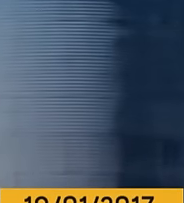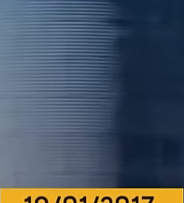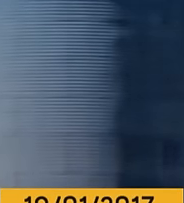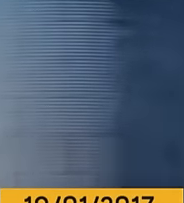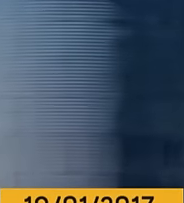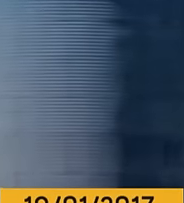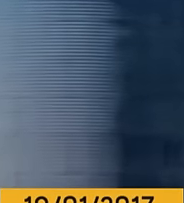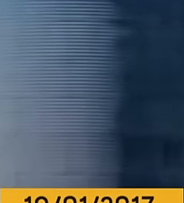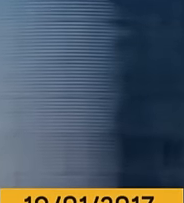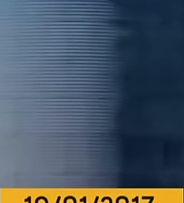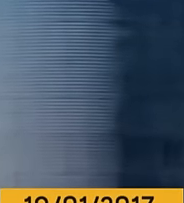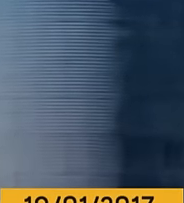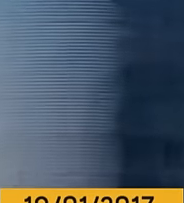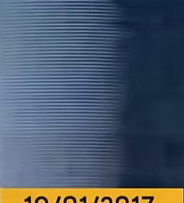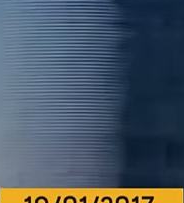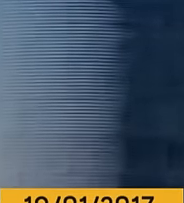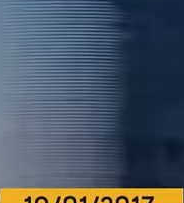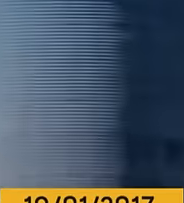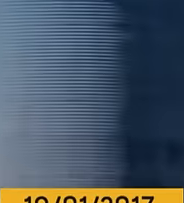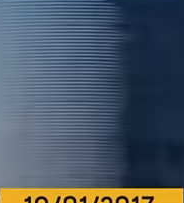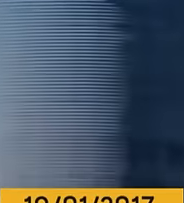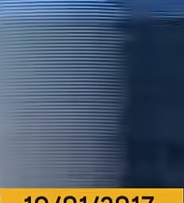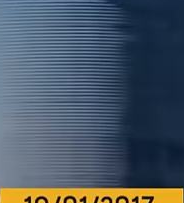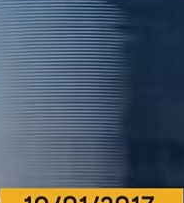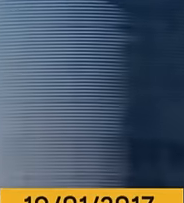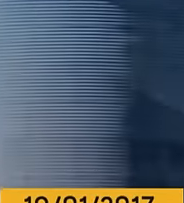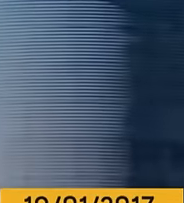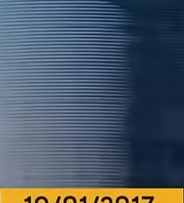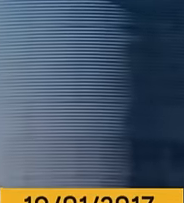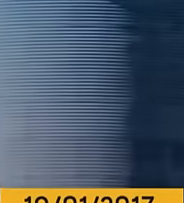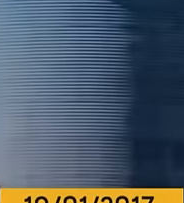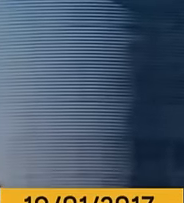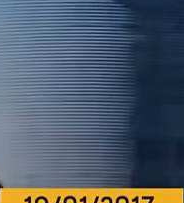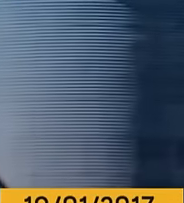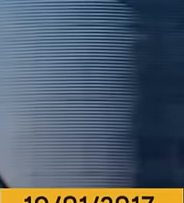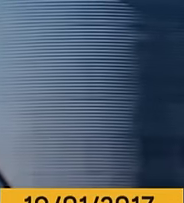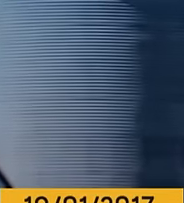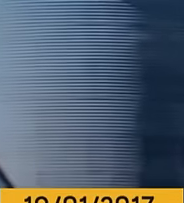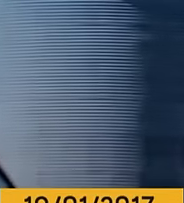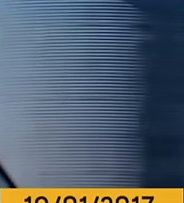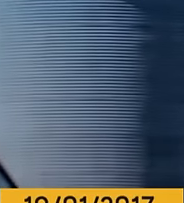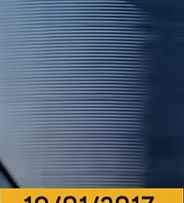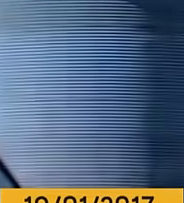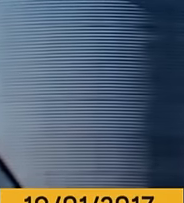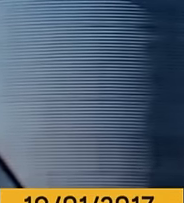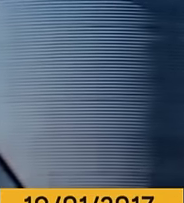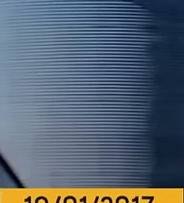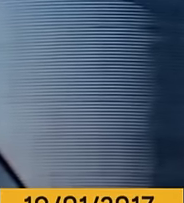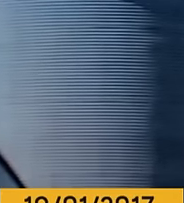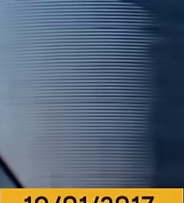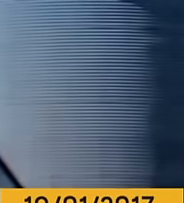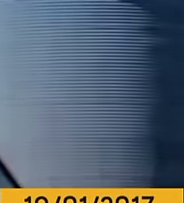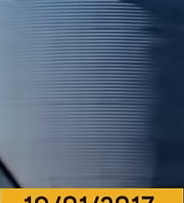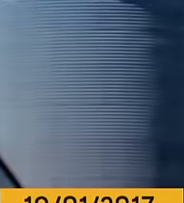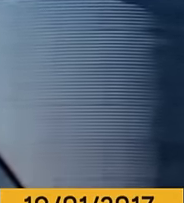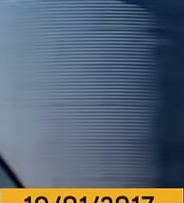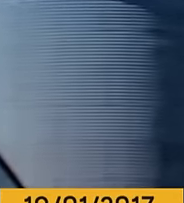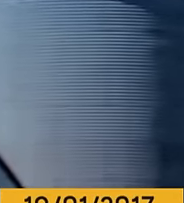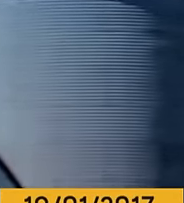autoridades que habitam o meu coração. Por isso, eu quero saudar a todos, não é? Quero saudar a todos.